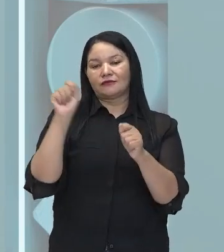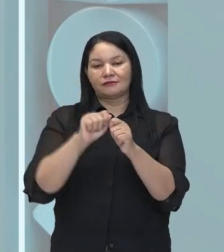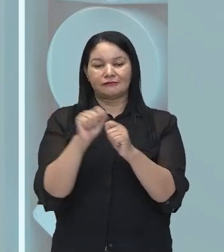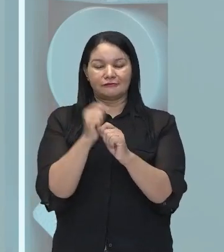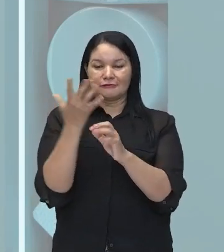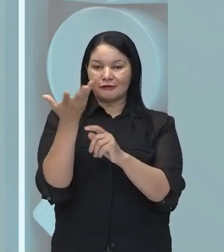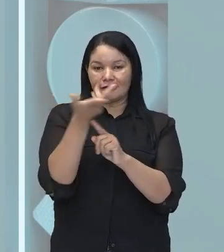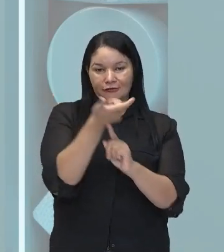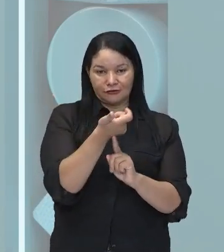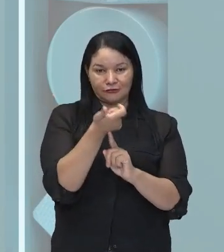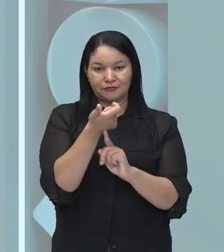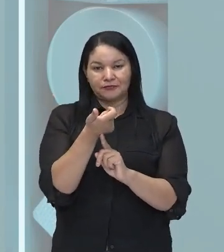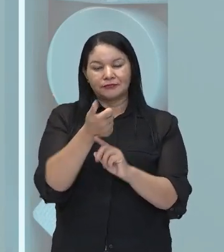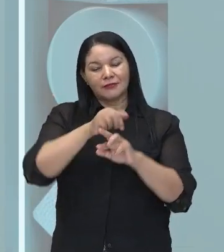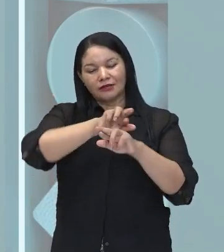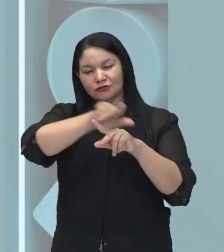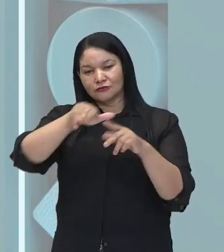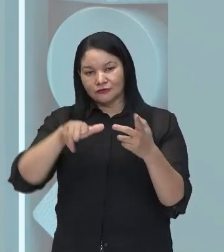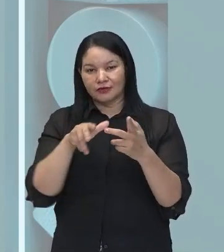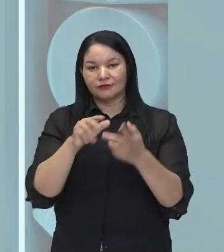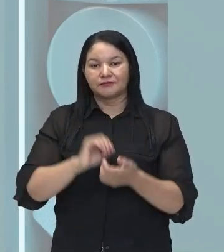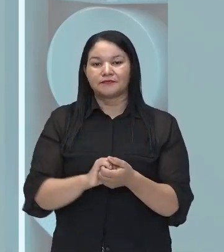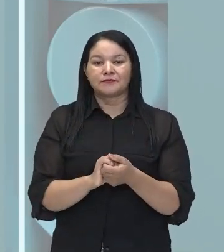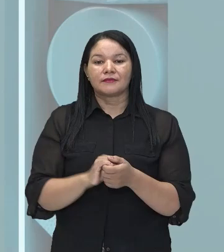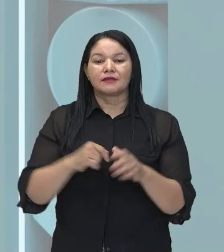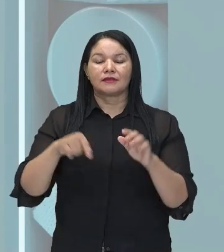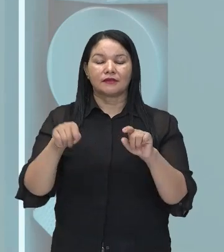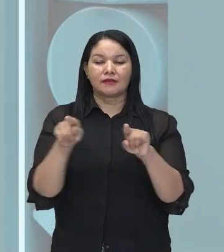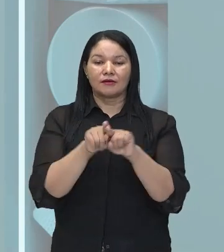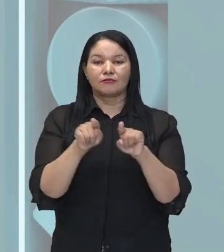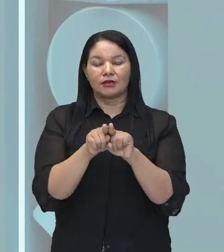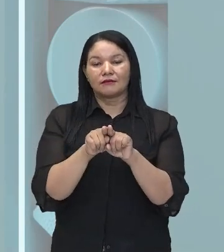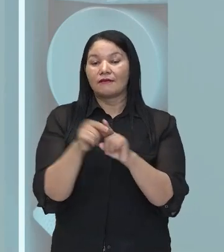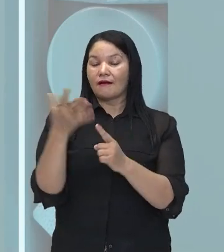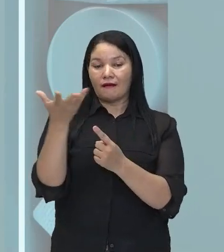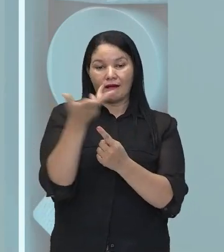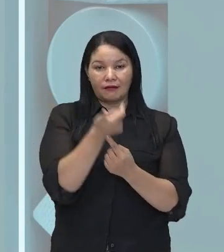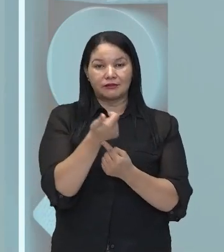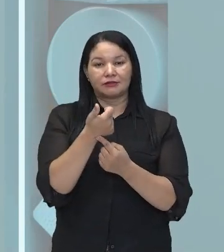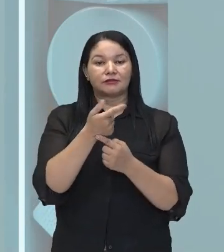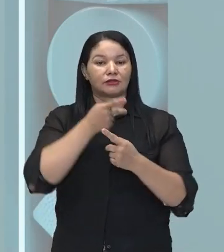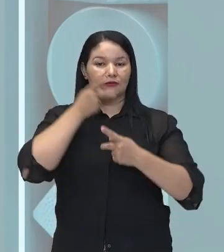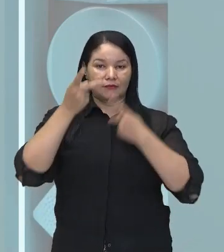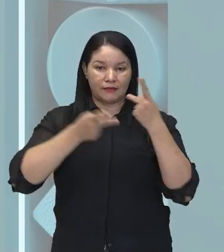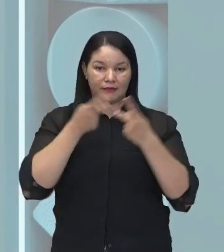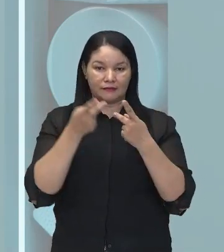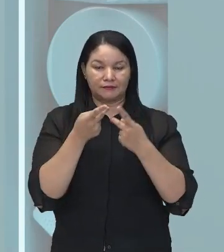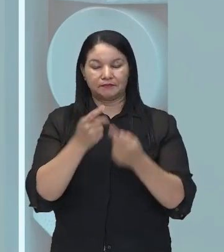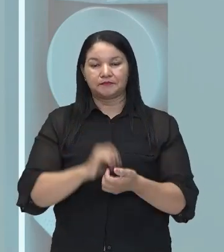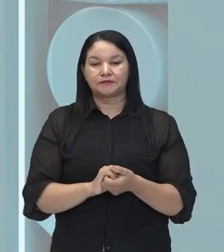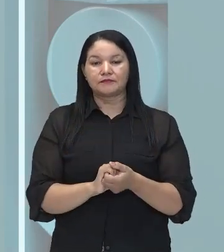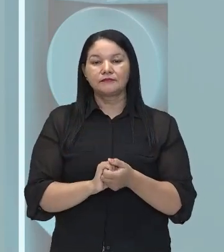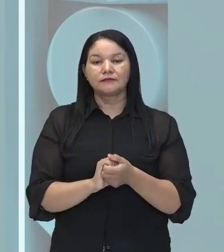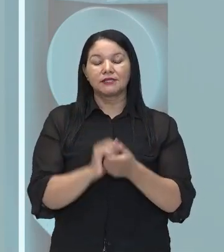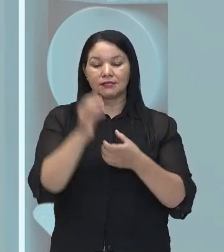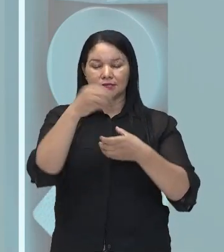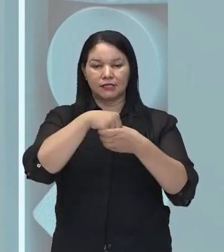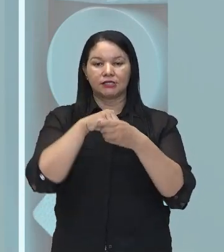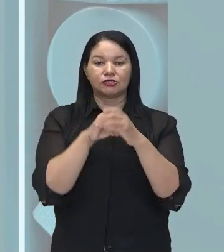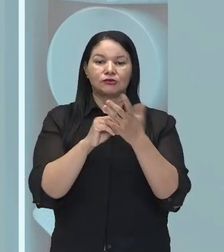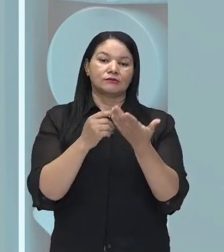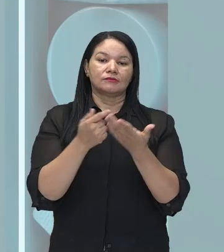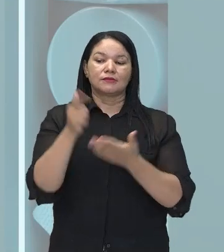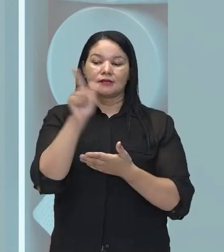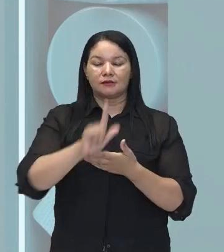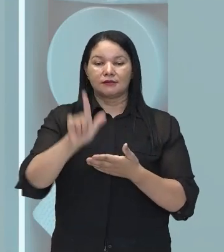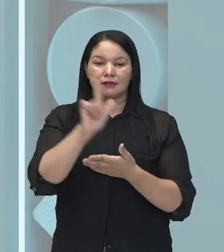em suas diversas formas, como principalmente a arte da palavra, já que nós estamos falando de literatura. Na literatura, nós fazemos arte